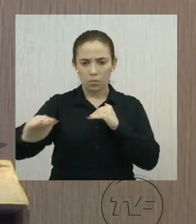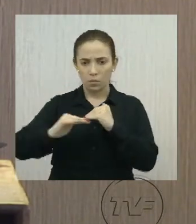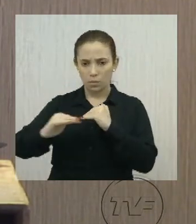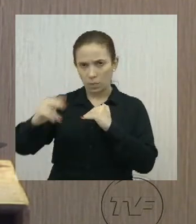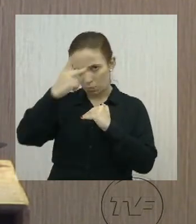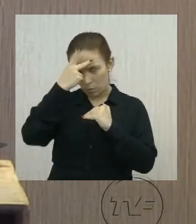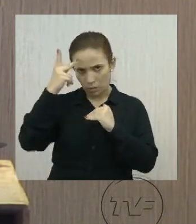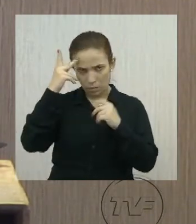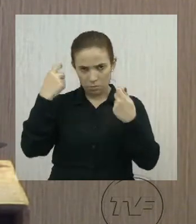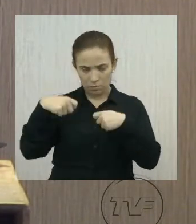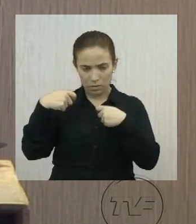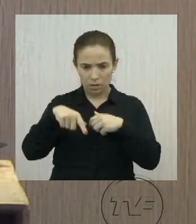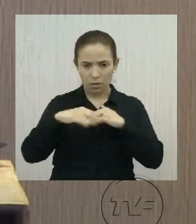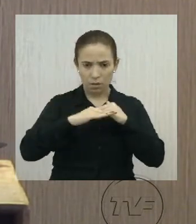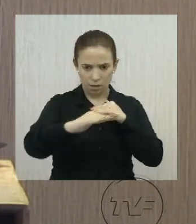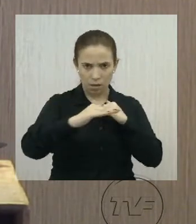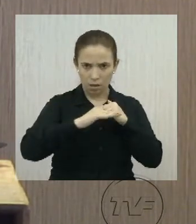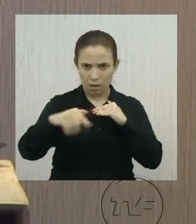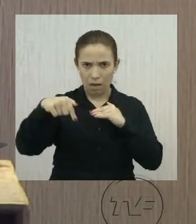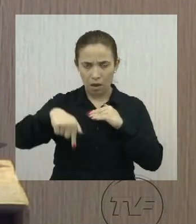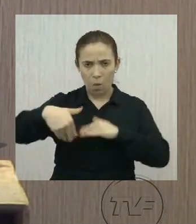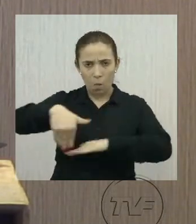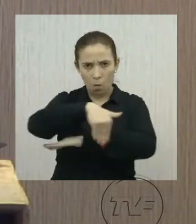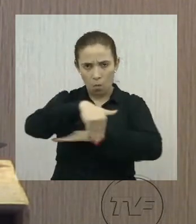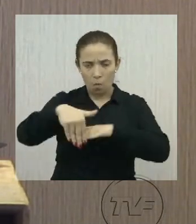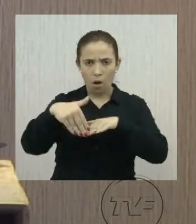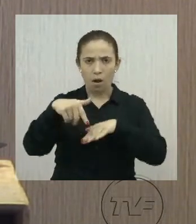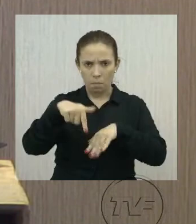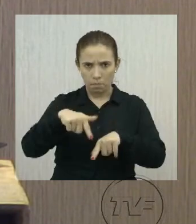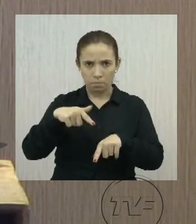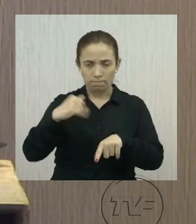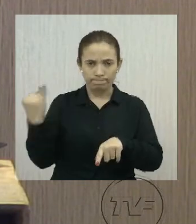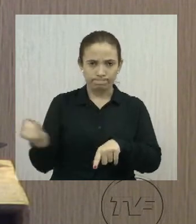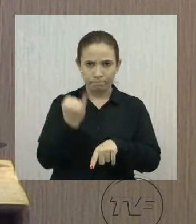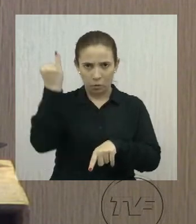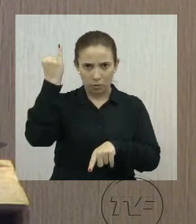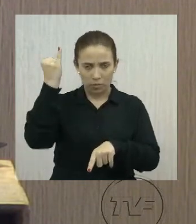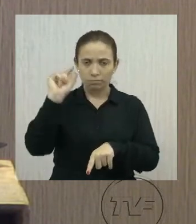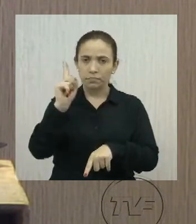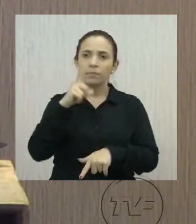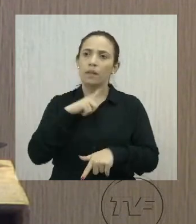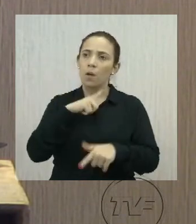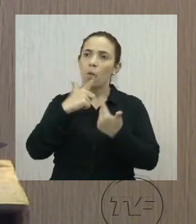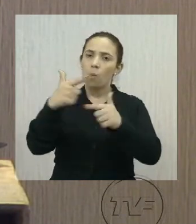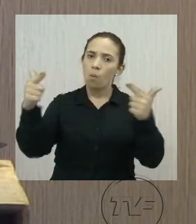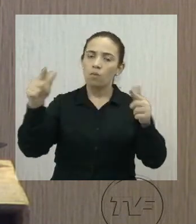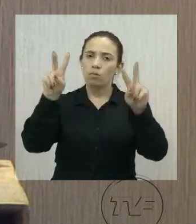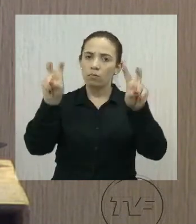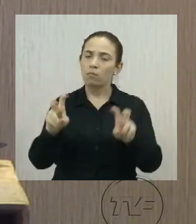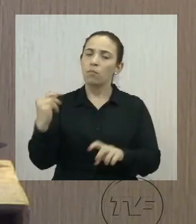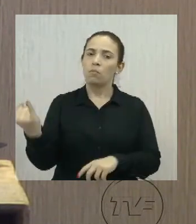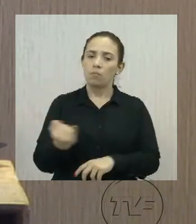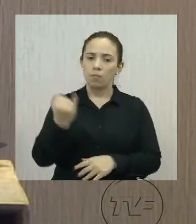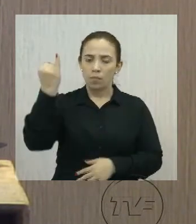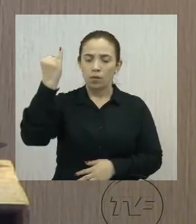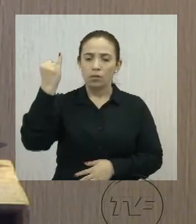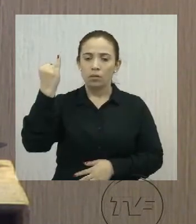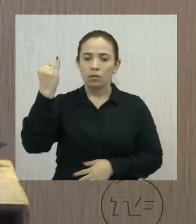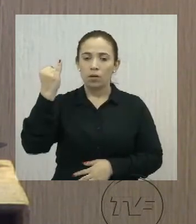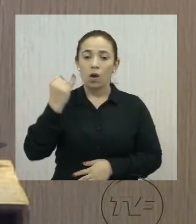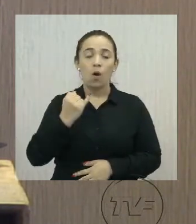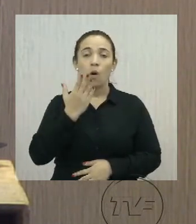asfalto. Mas será que essa é a prioridade A do povo de Fortaleza? Eu acho que a primeira prioridade de alguém fora